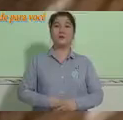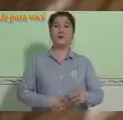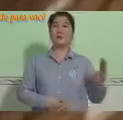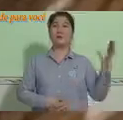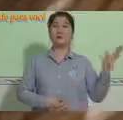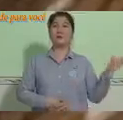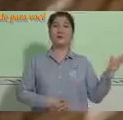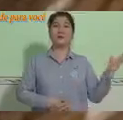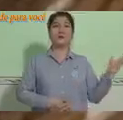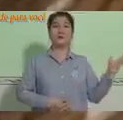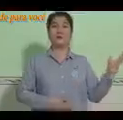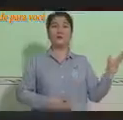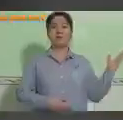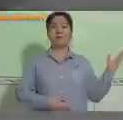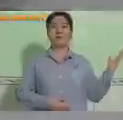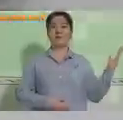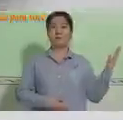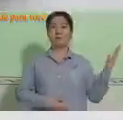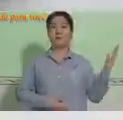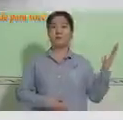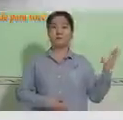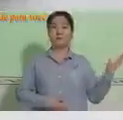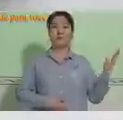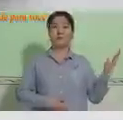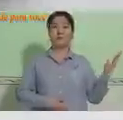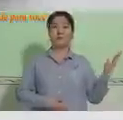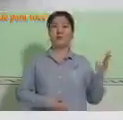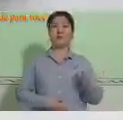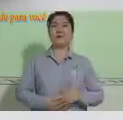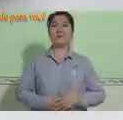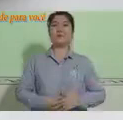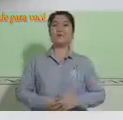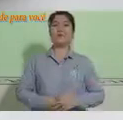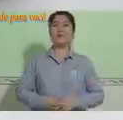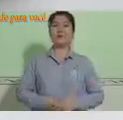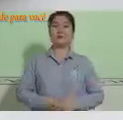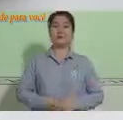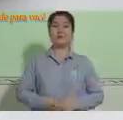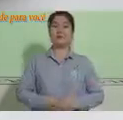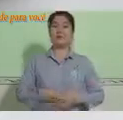cansaço excessivo e reações no local da picada, vírgula, como vermelhidão, vírgula, inchaço e dor.